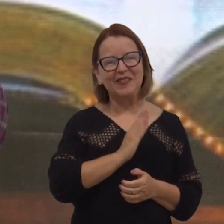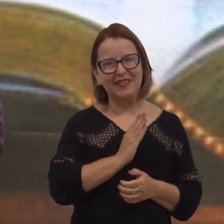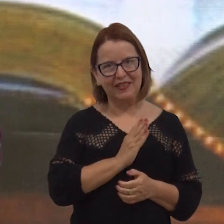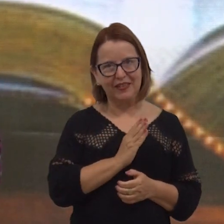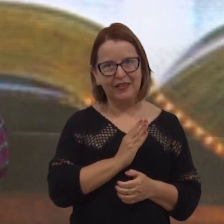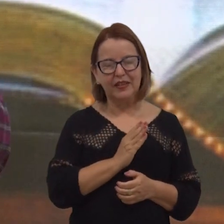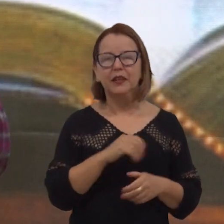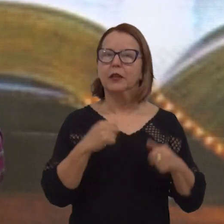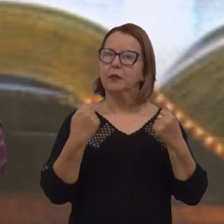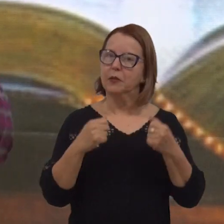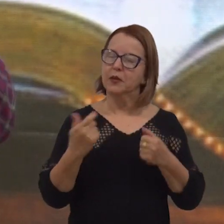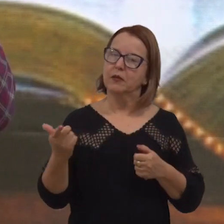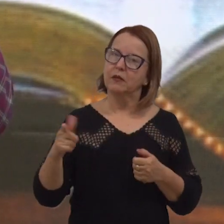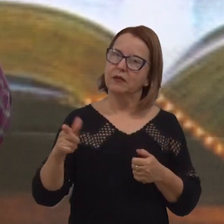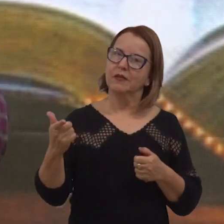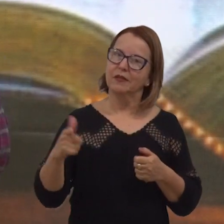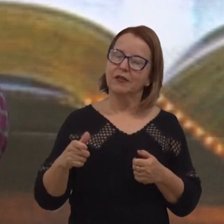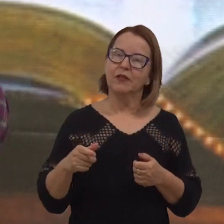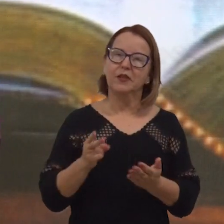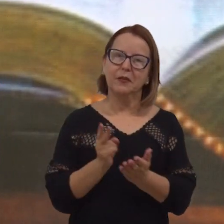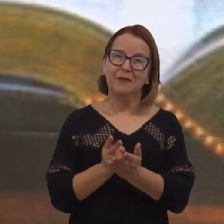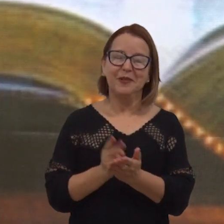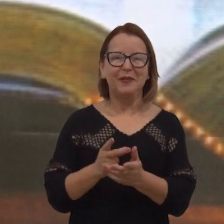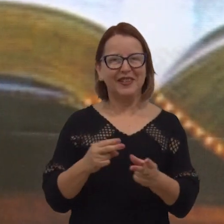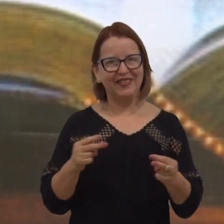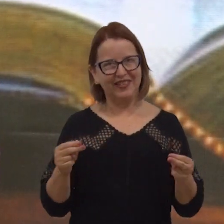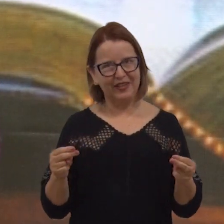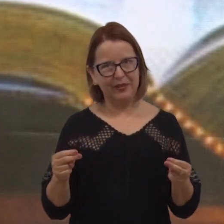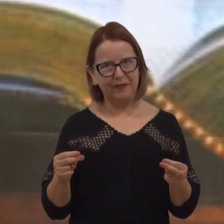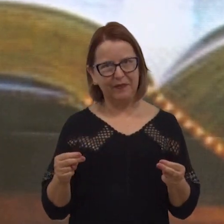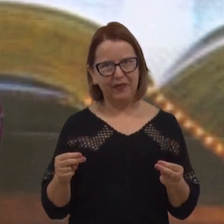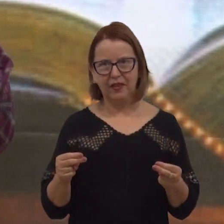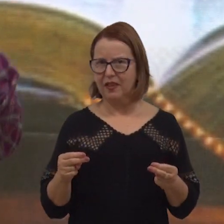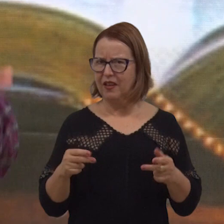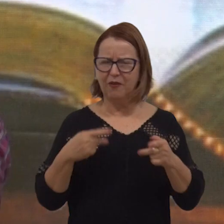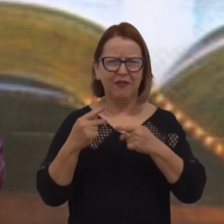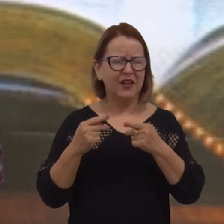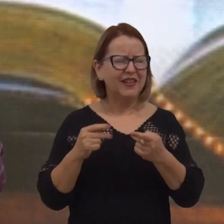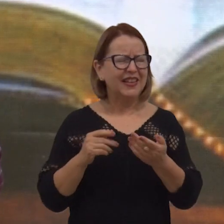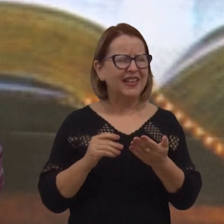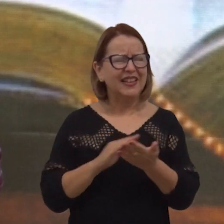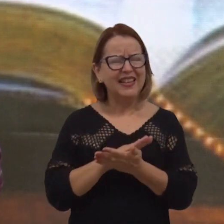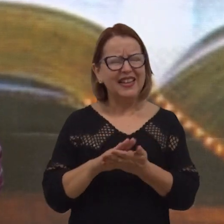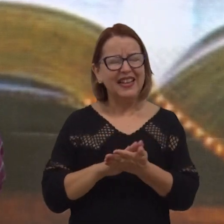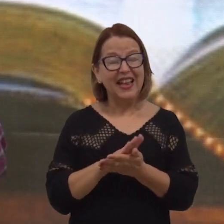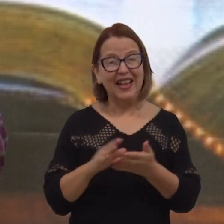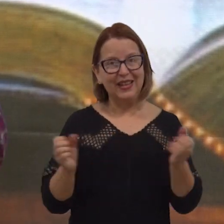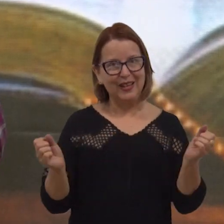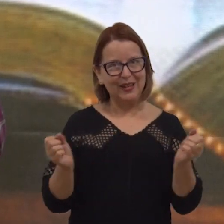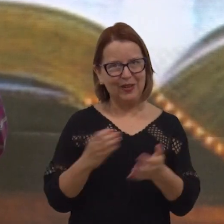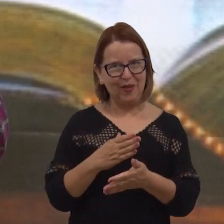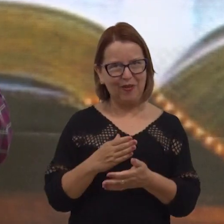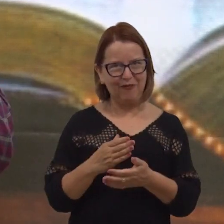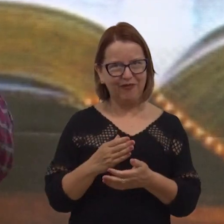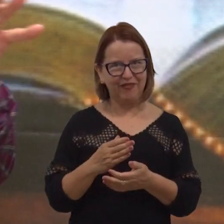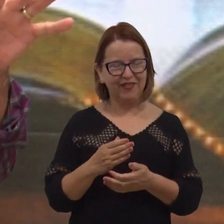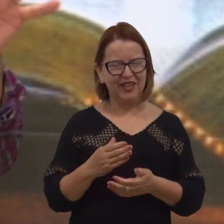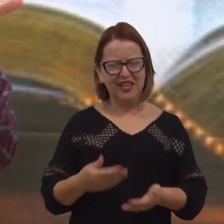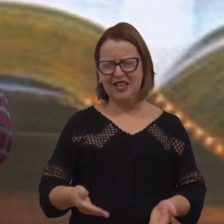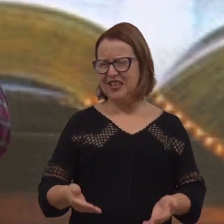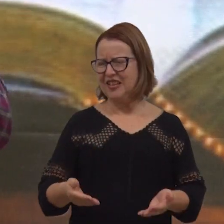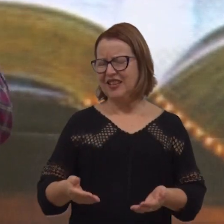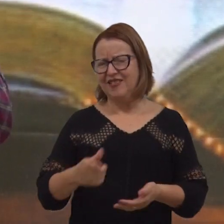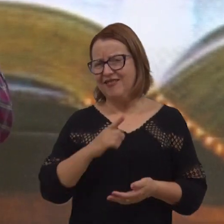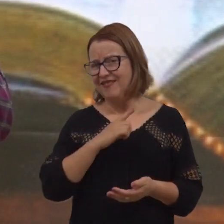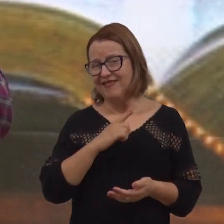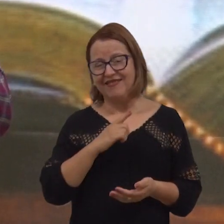realmente precisamos repetir as mesmas coisas. Então eu não vou falar nada de novo aqui, não trouxe nenhuma